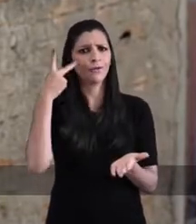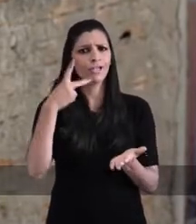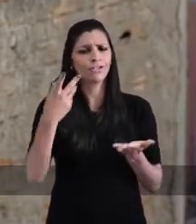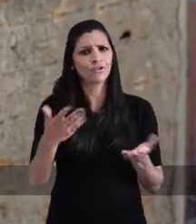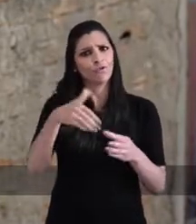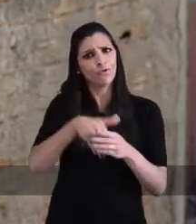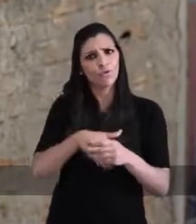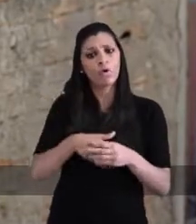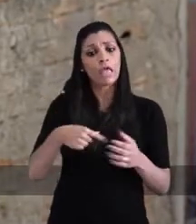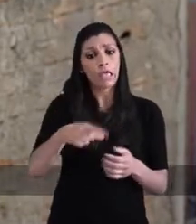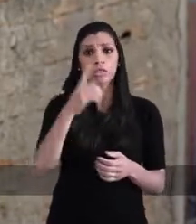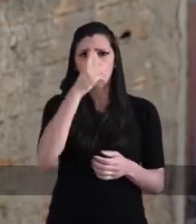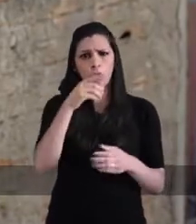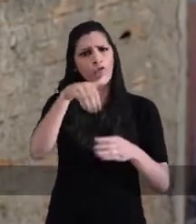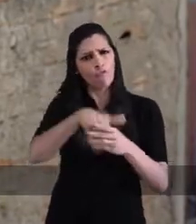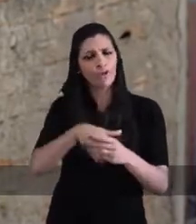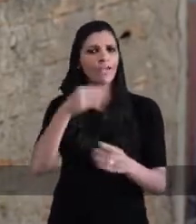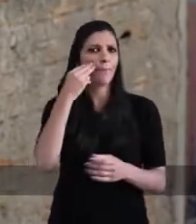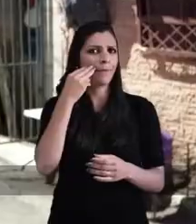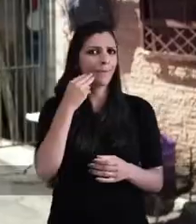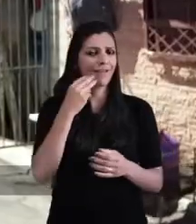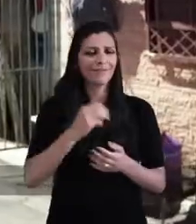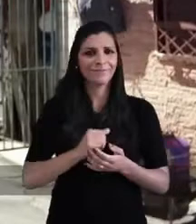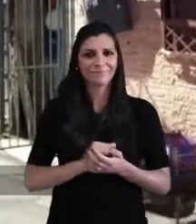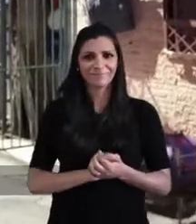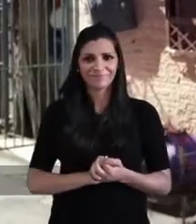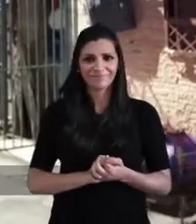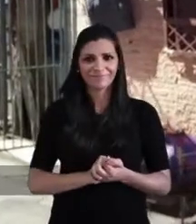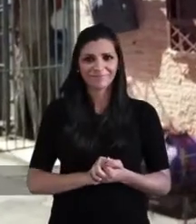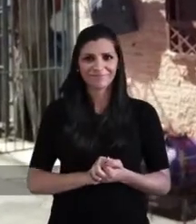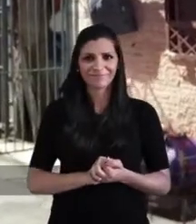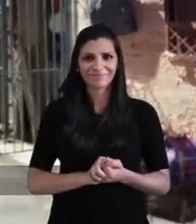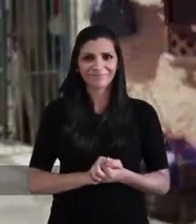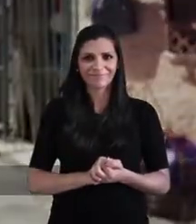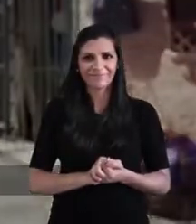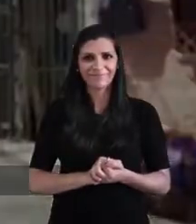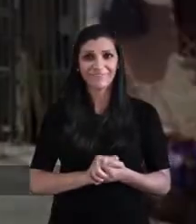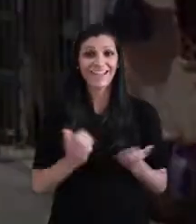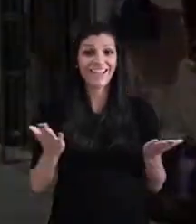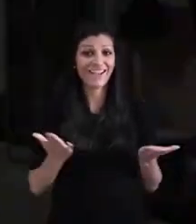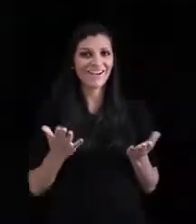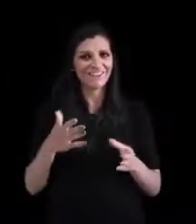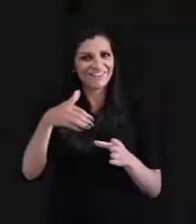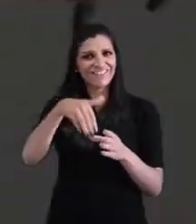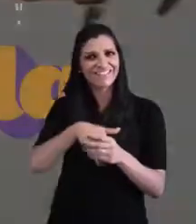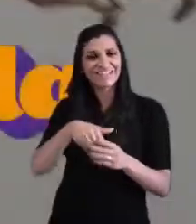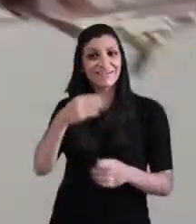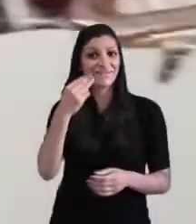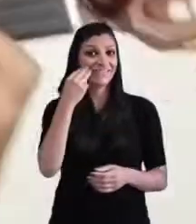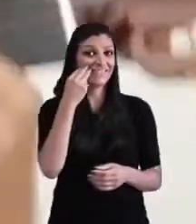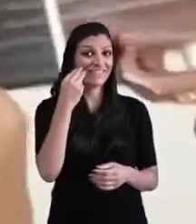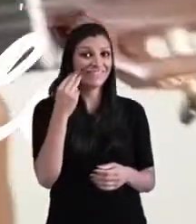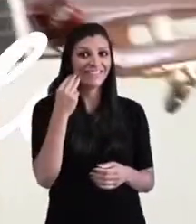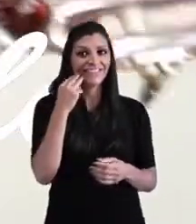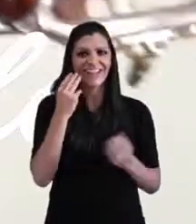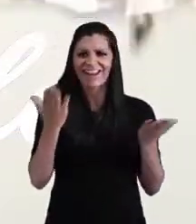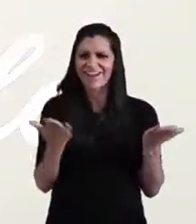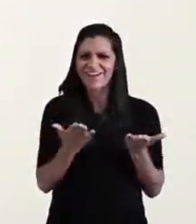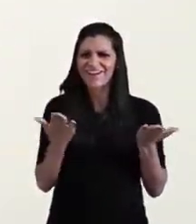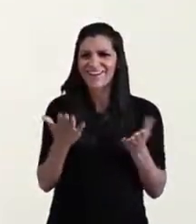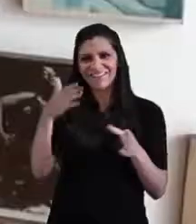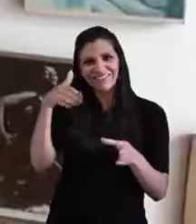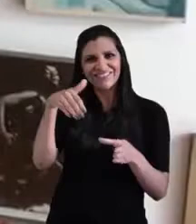parte? Depois de votar, tu vai lá e cobra o político que tu votou. Nesse domingo, eu vou de Manuela. Vamos votar nela agora,